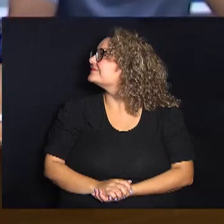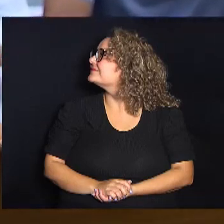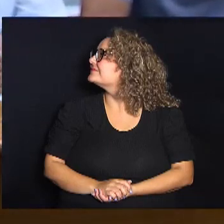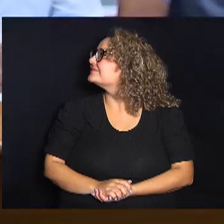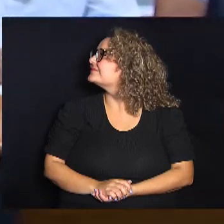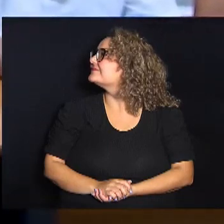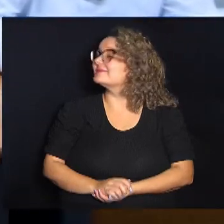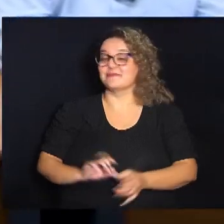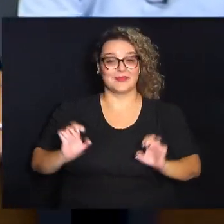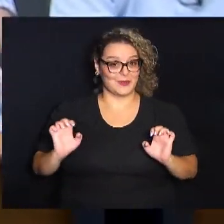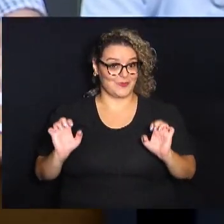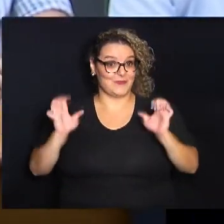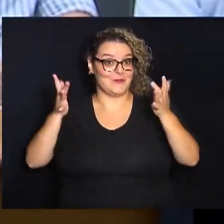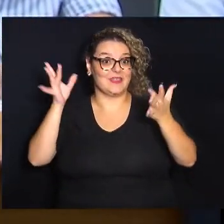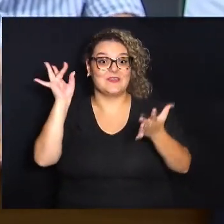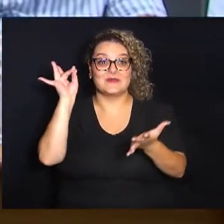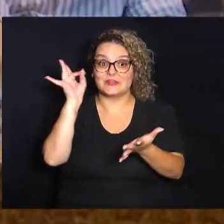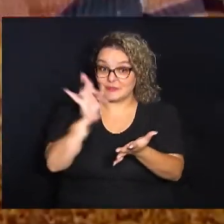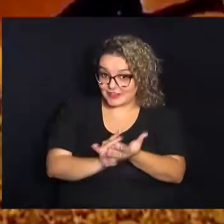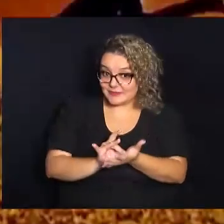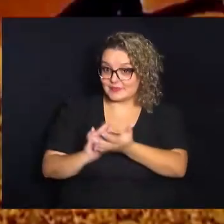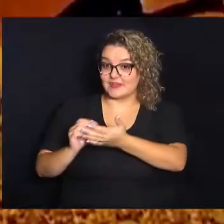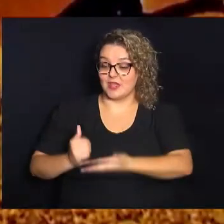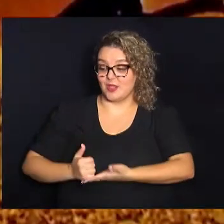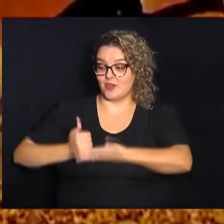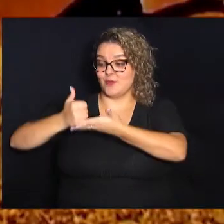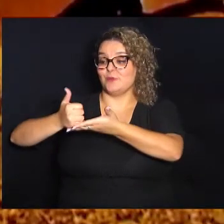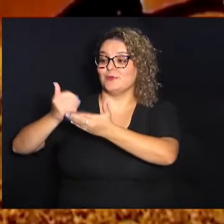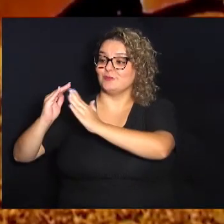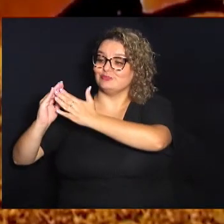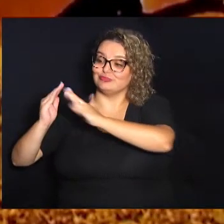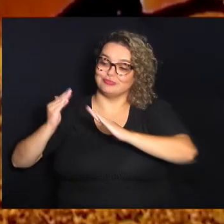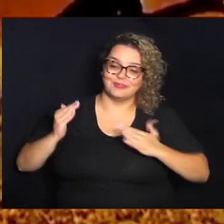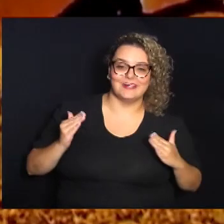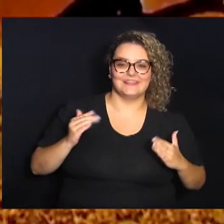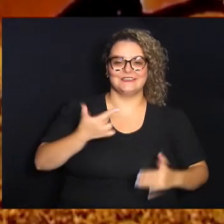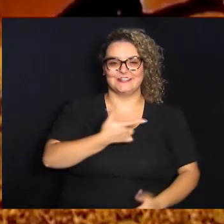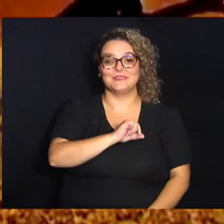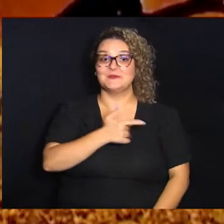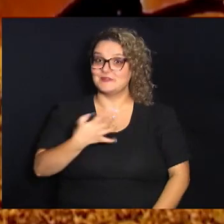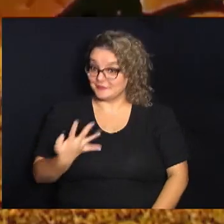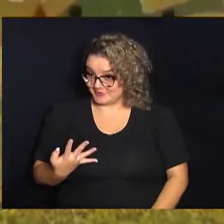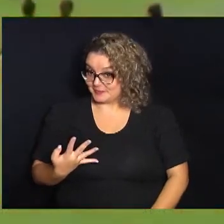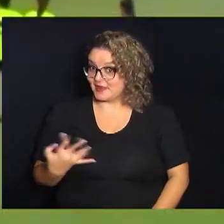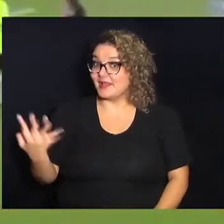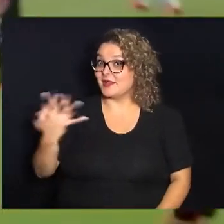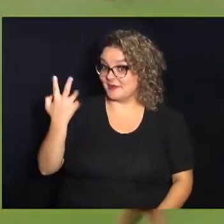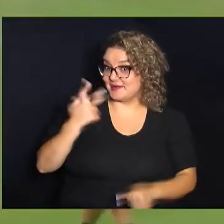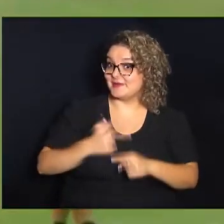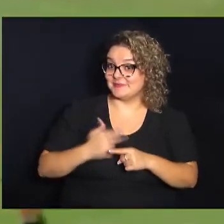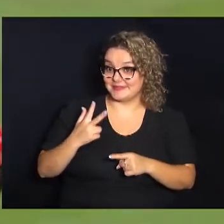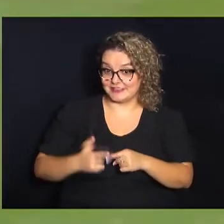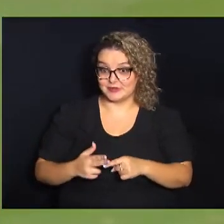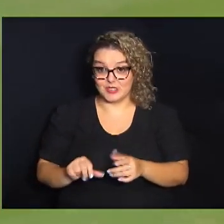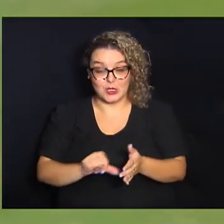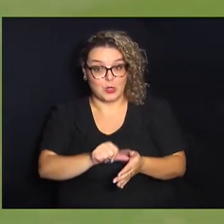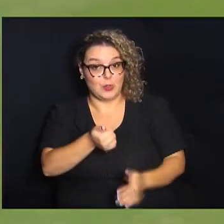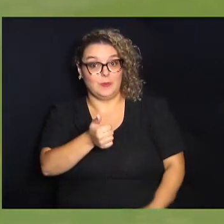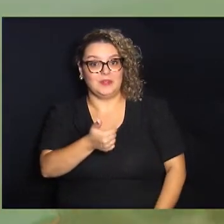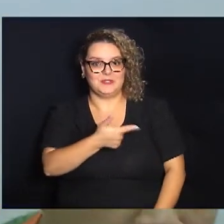O evento oficializou a Taça das Favelas 2024, é a 4ª edição. A primeira foi